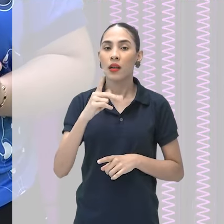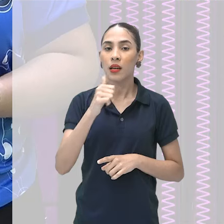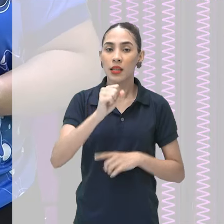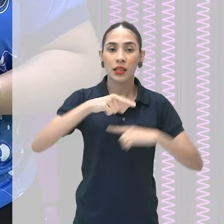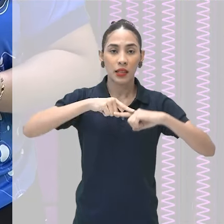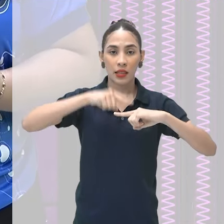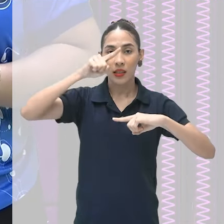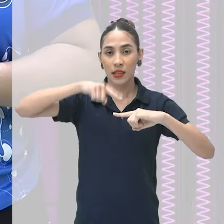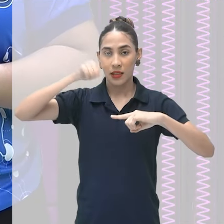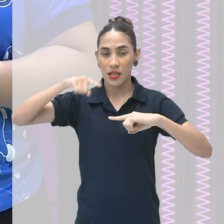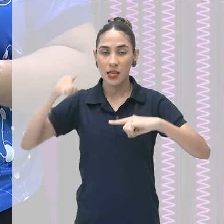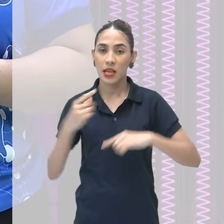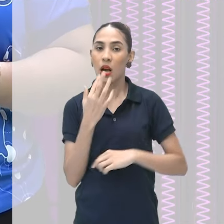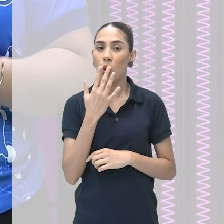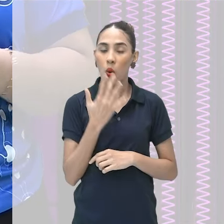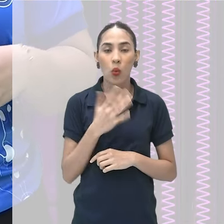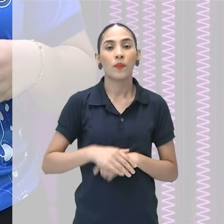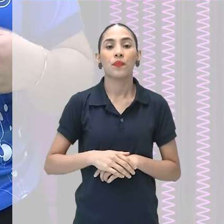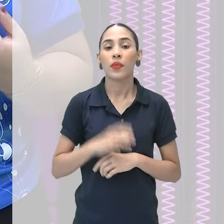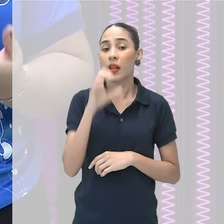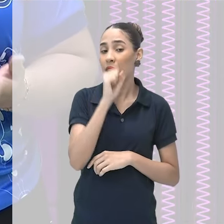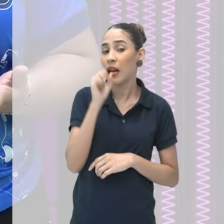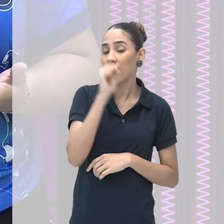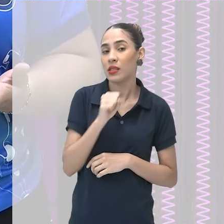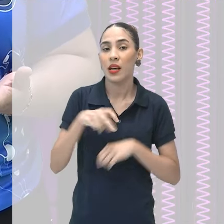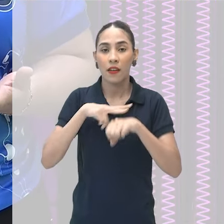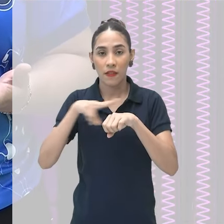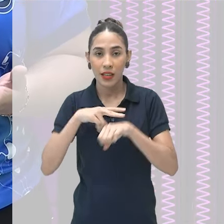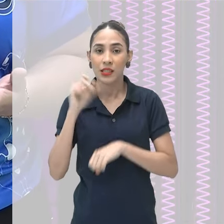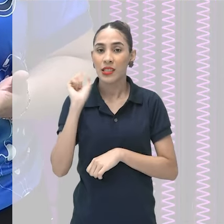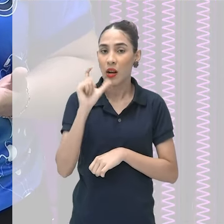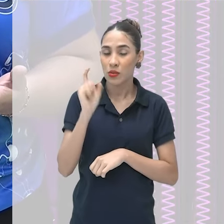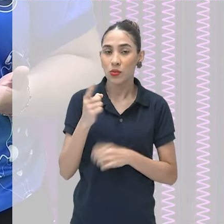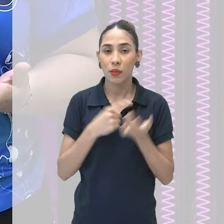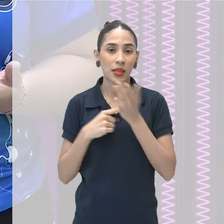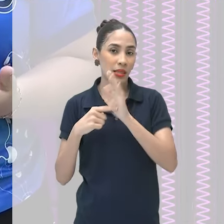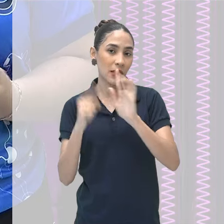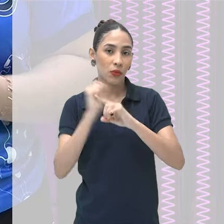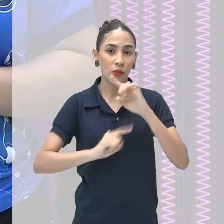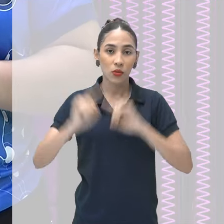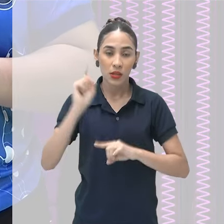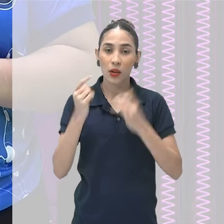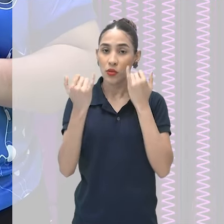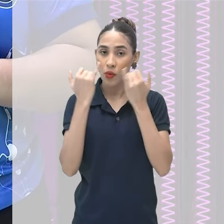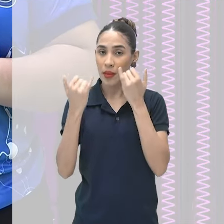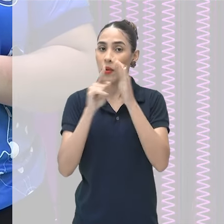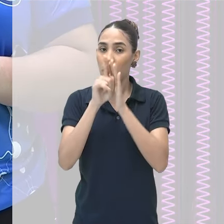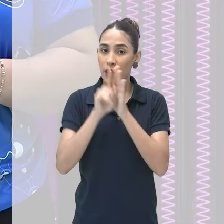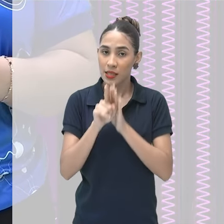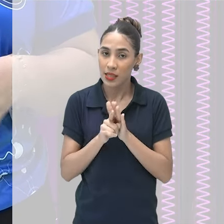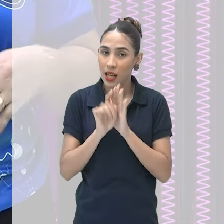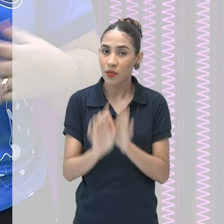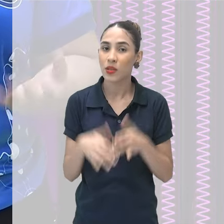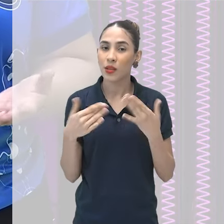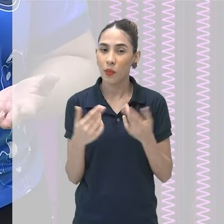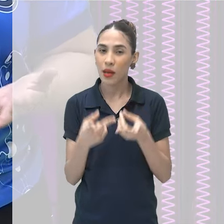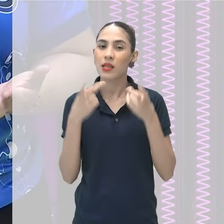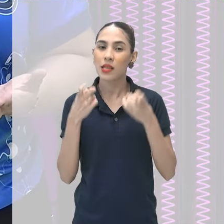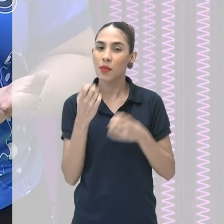cores laranja, verde e azul, indicando a evolução dos dados pesquisados. Então vejam que as linhas elas